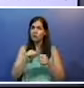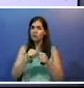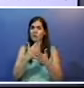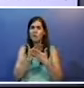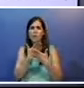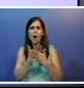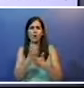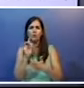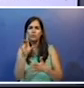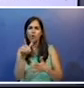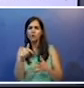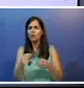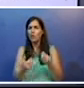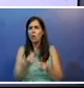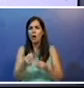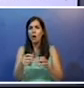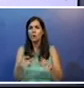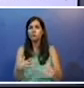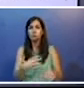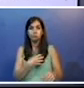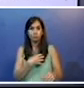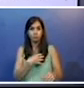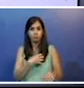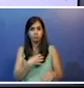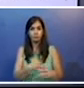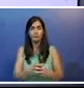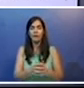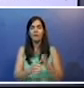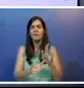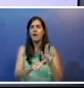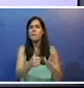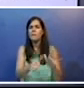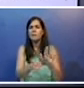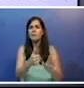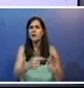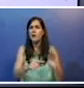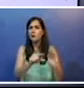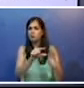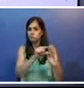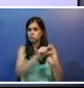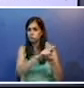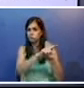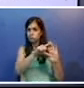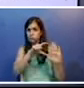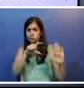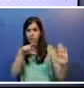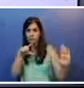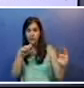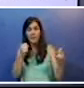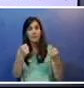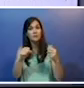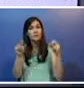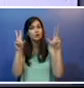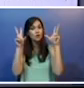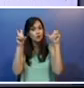modalização. Ao finalizar a primeira versão do texto, dê um título a